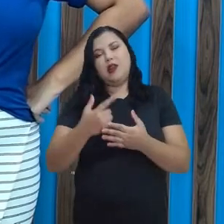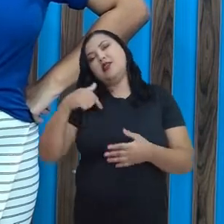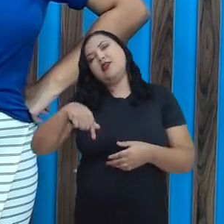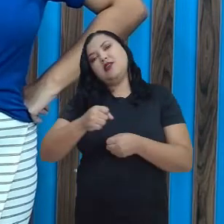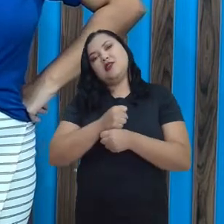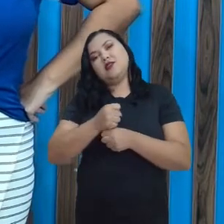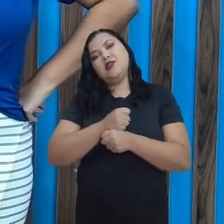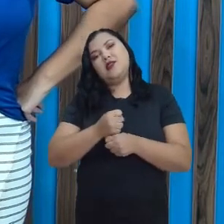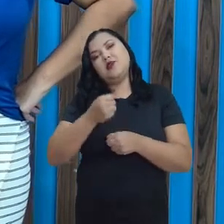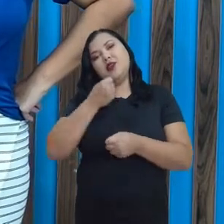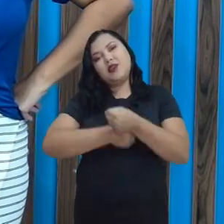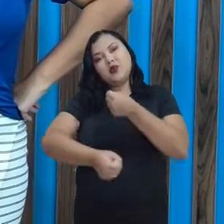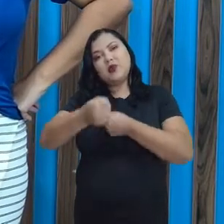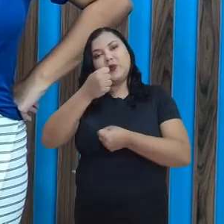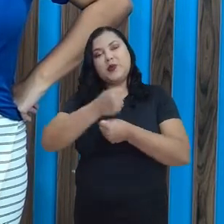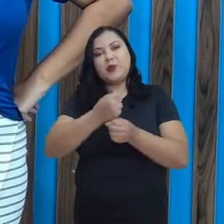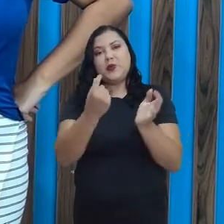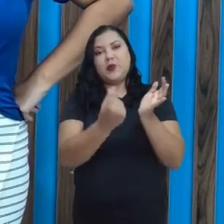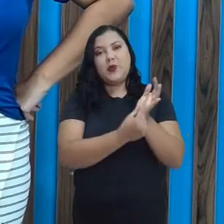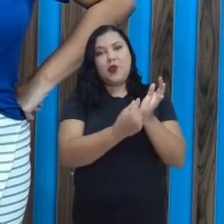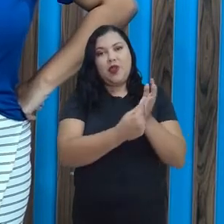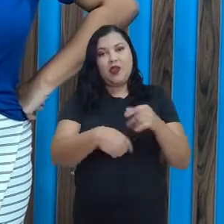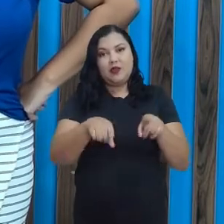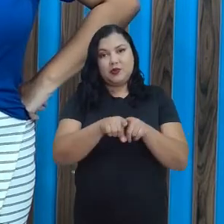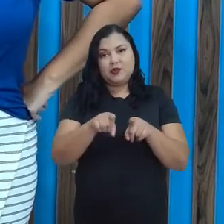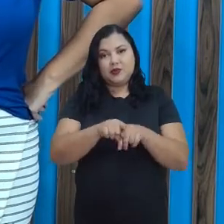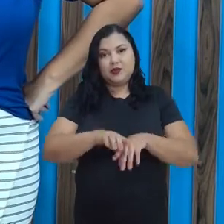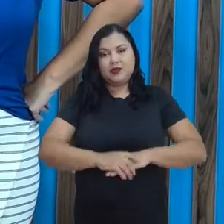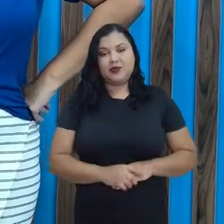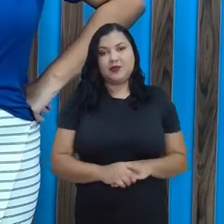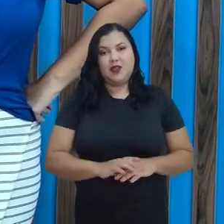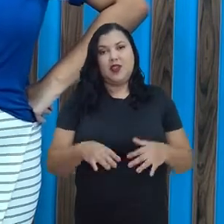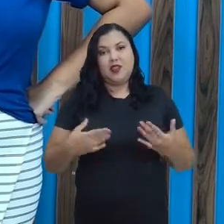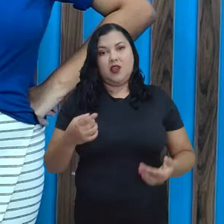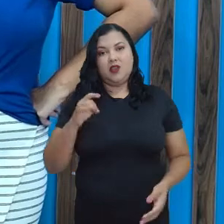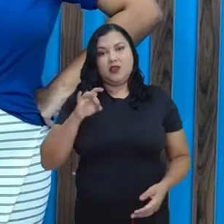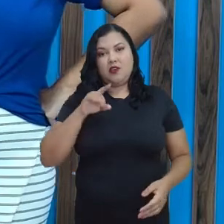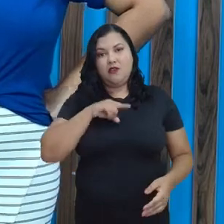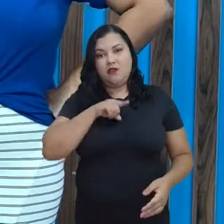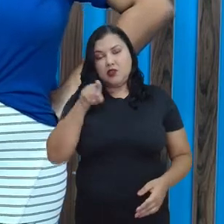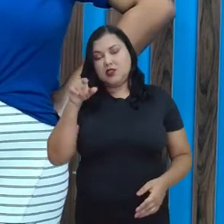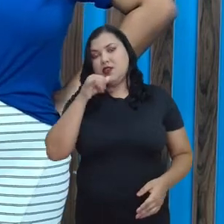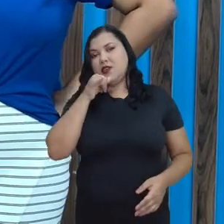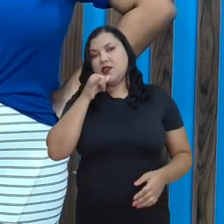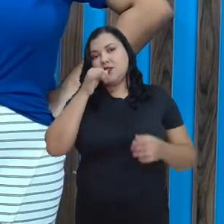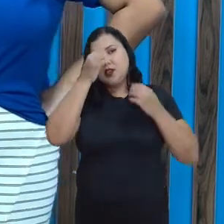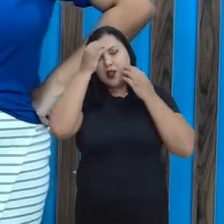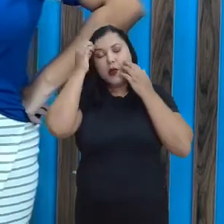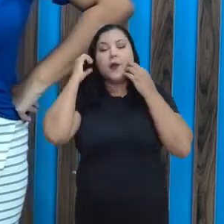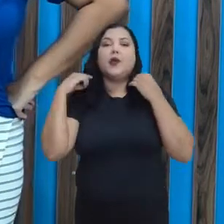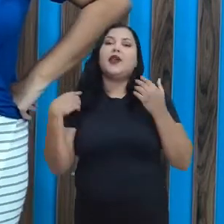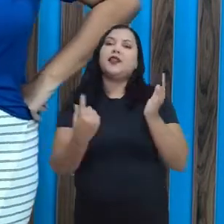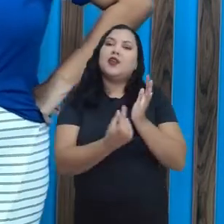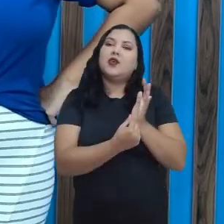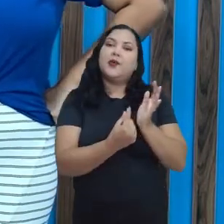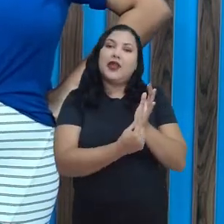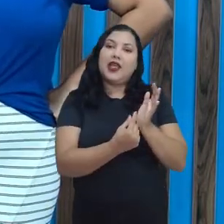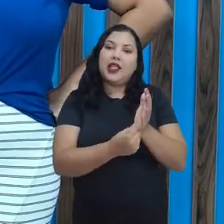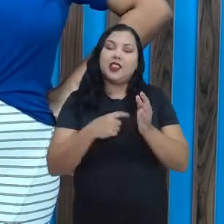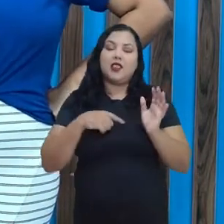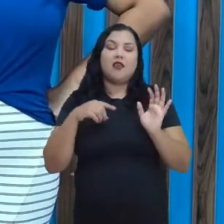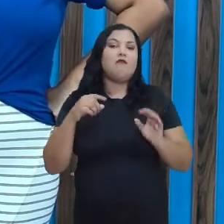passado. No aplicativo também, tá? Então, é só vocês irem nas lojas de aplicativo Android